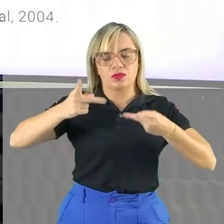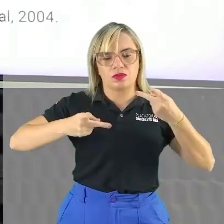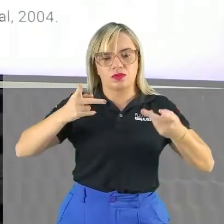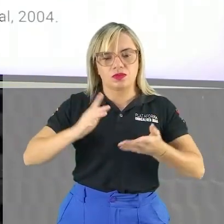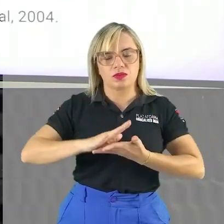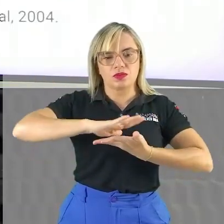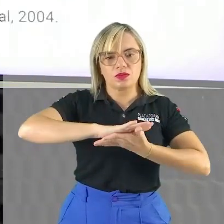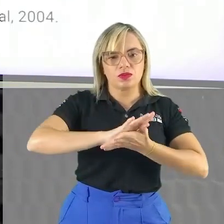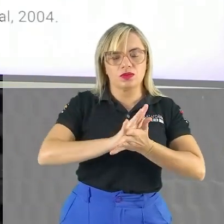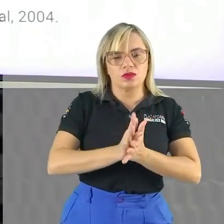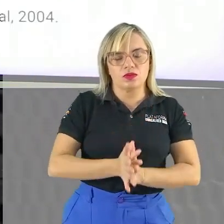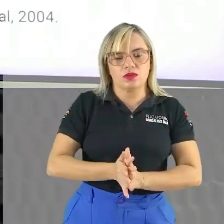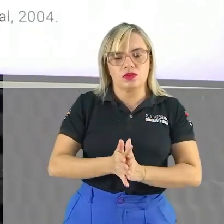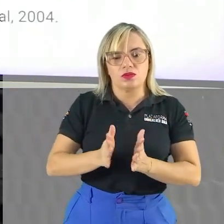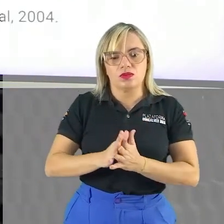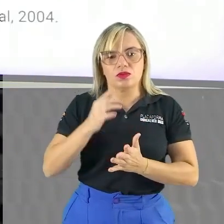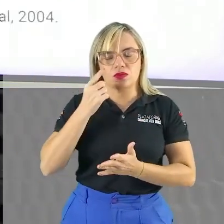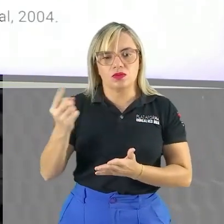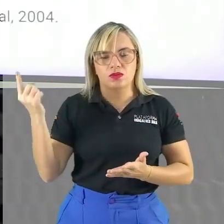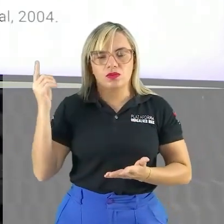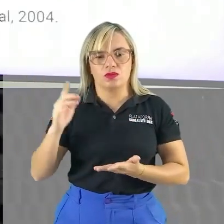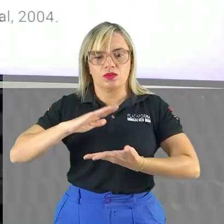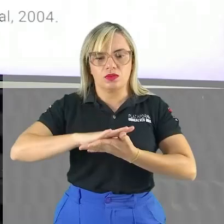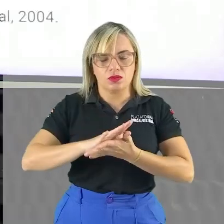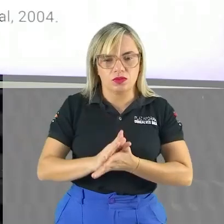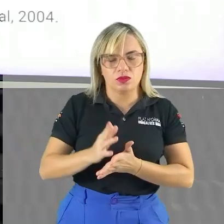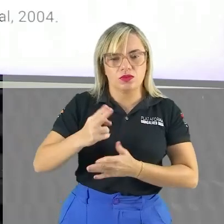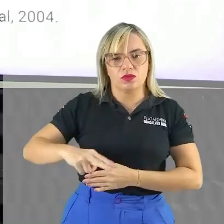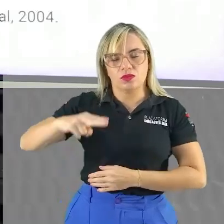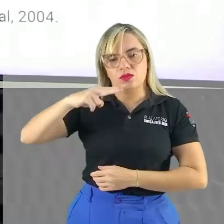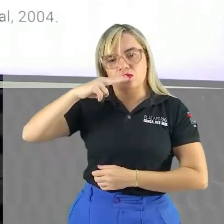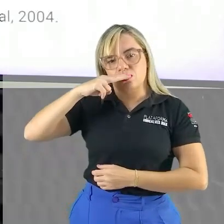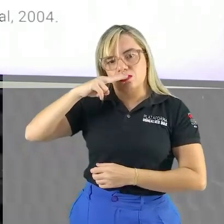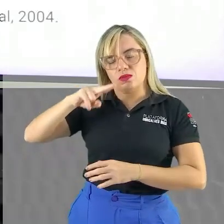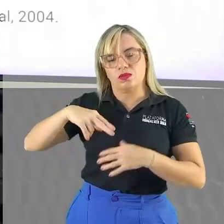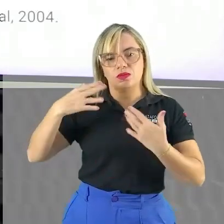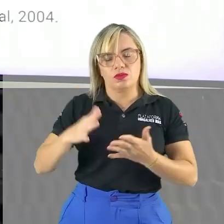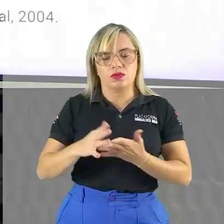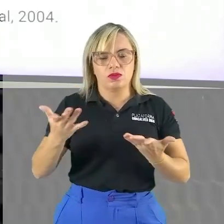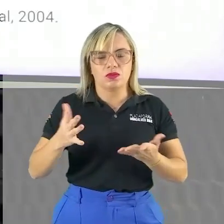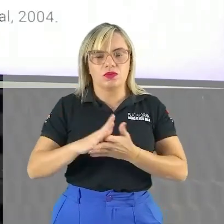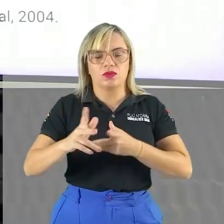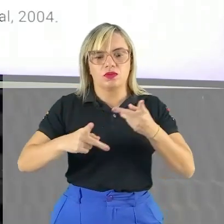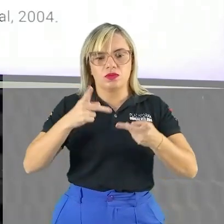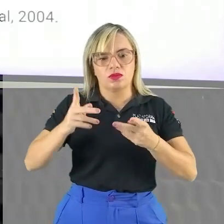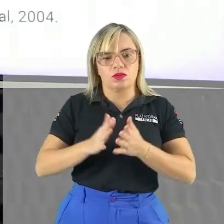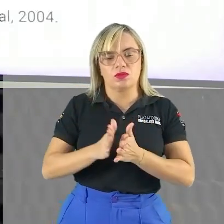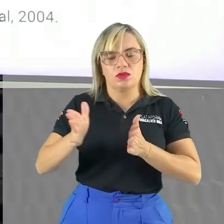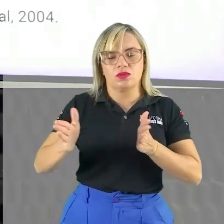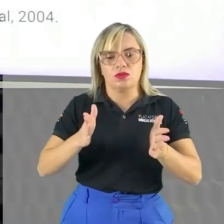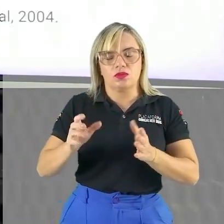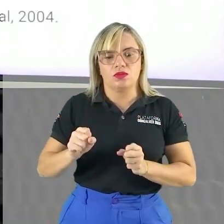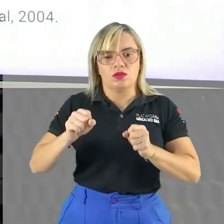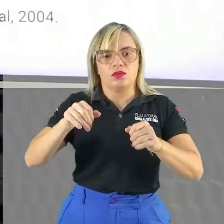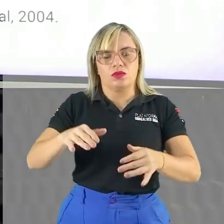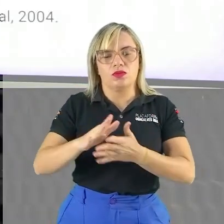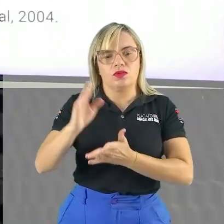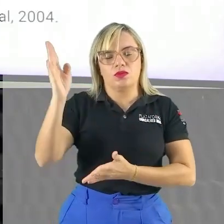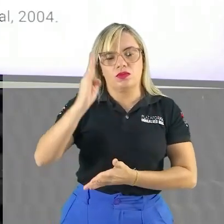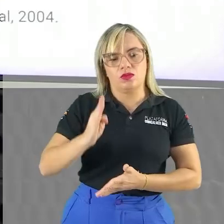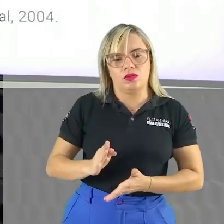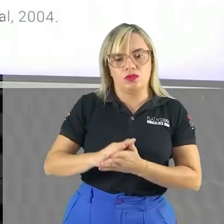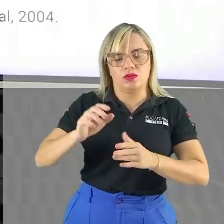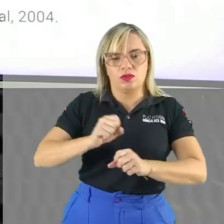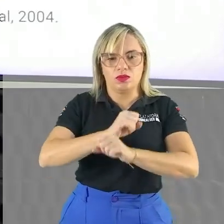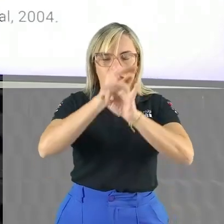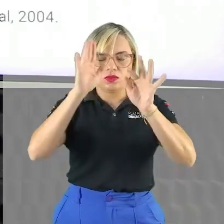a destruição ambiental a partir da produção de cana-de-açúcar, para a produção de açúcar. Nós estamos falando aqui do período colonial brasileiro. E aí, claro,